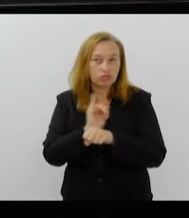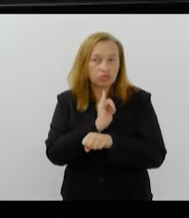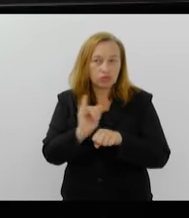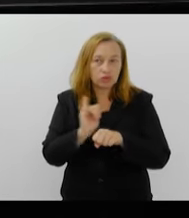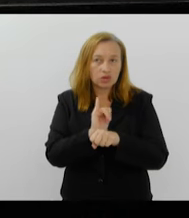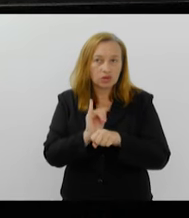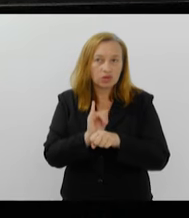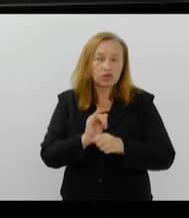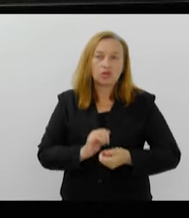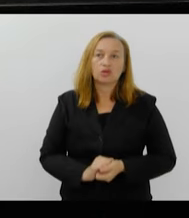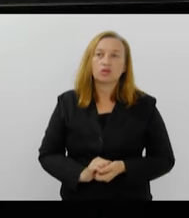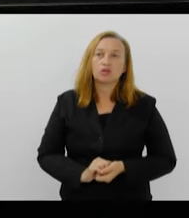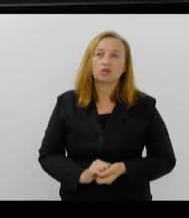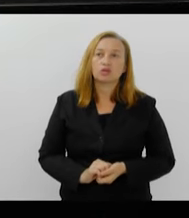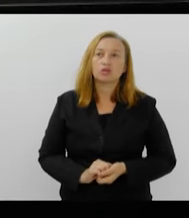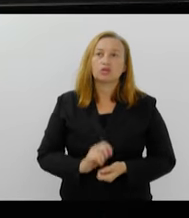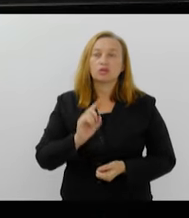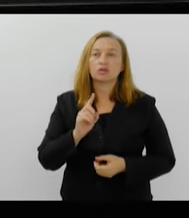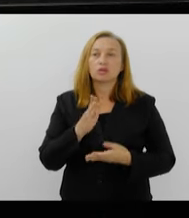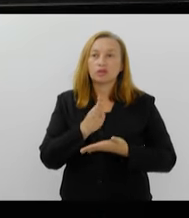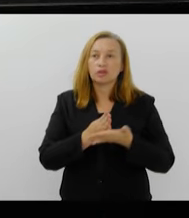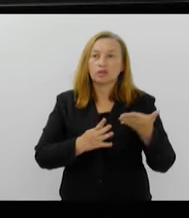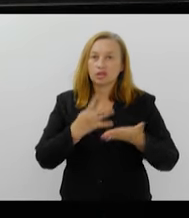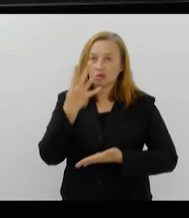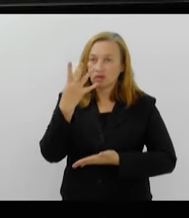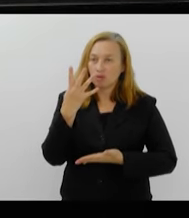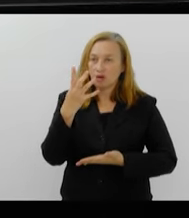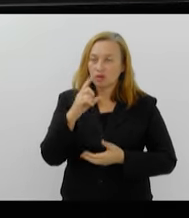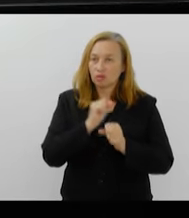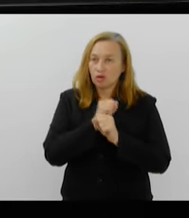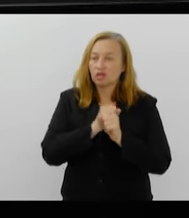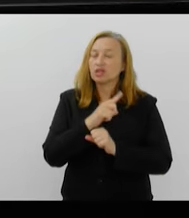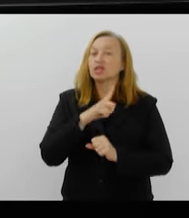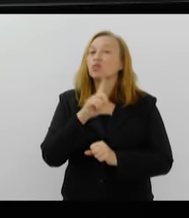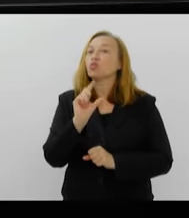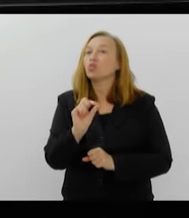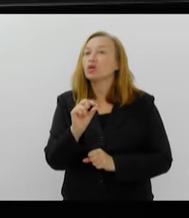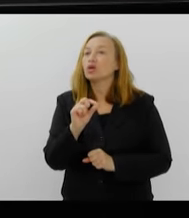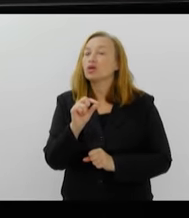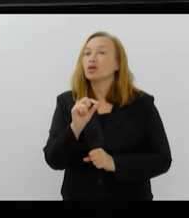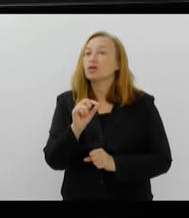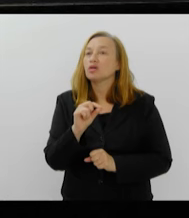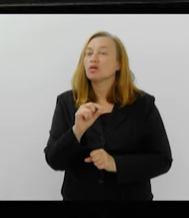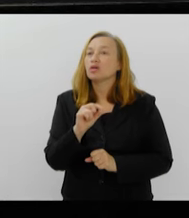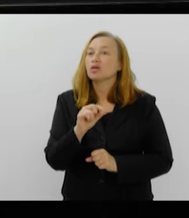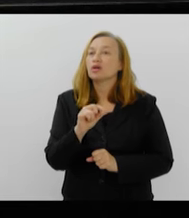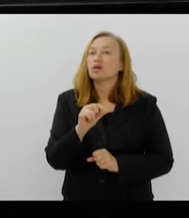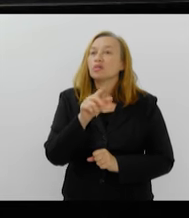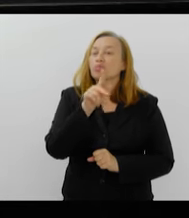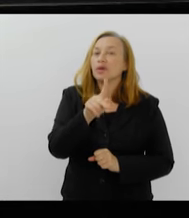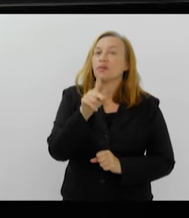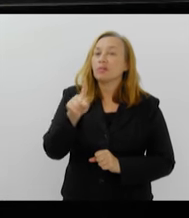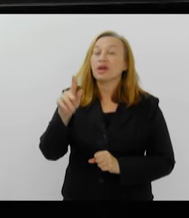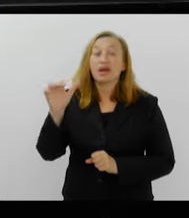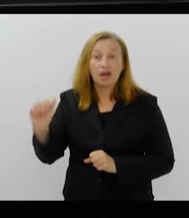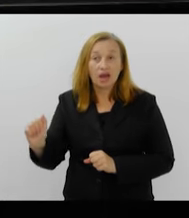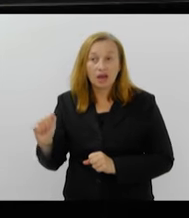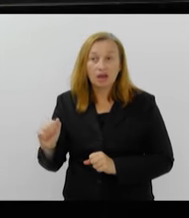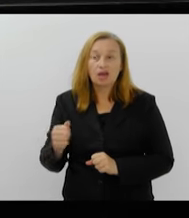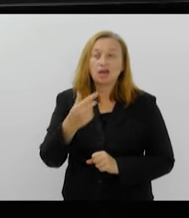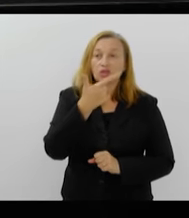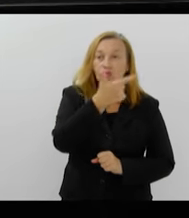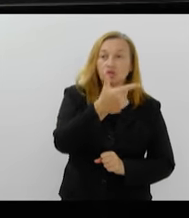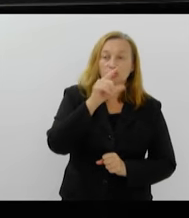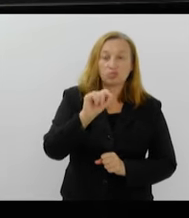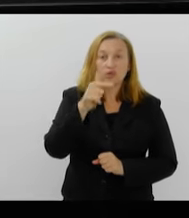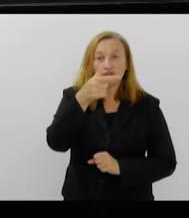Para o horizonte de 4 anos, o que, que nós temos? Nós temos o Plano Plurianual, o PPA, que vai de